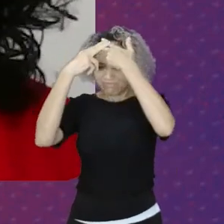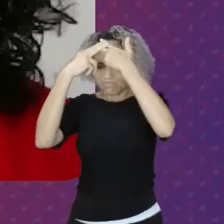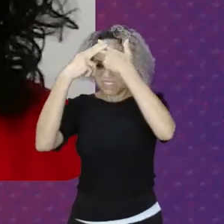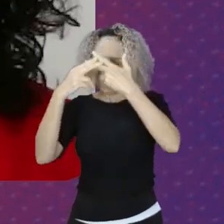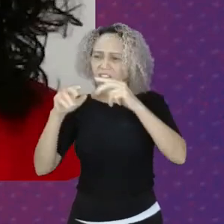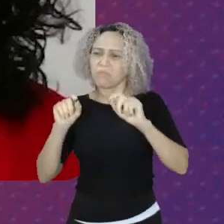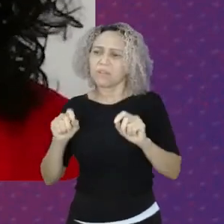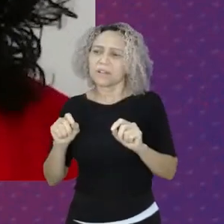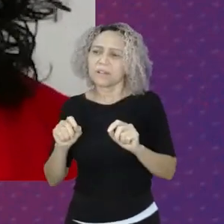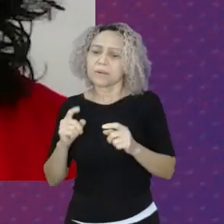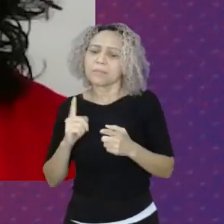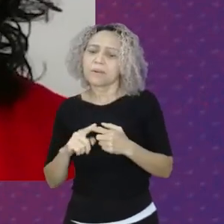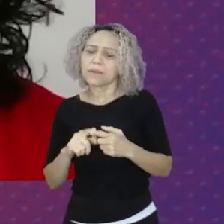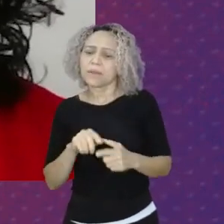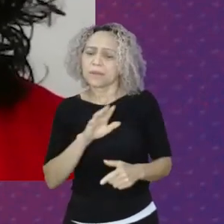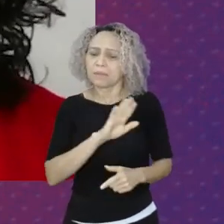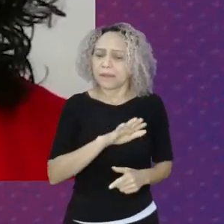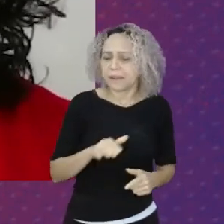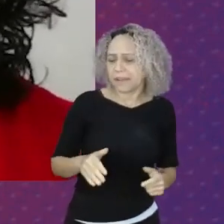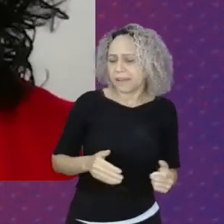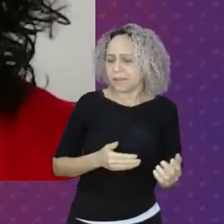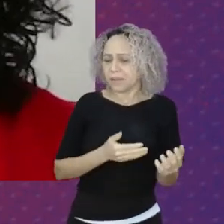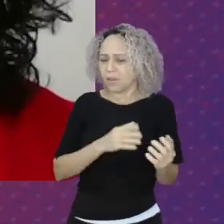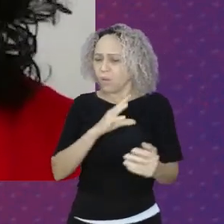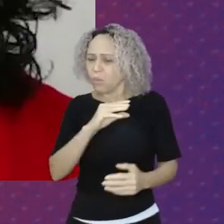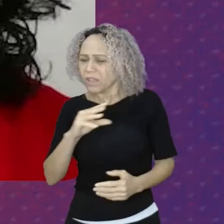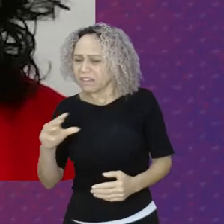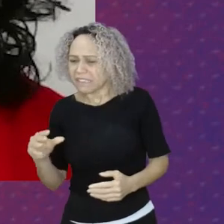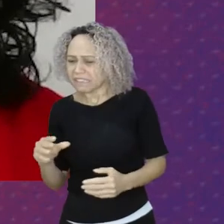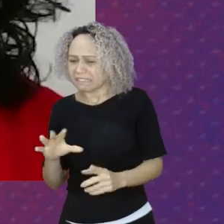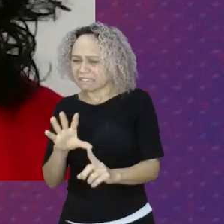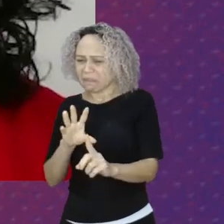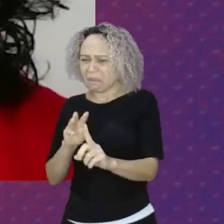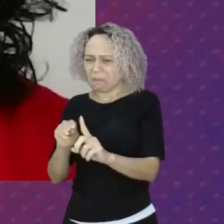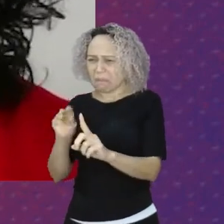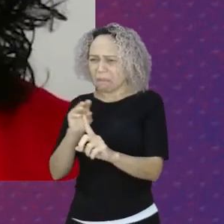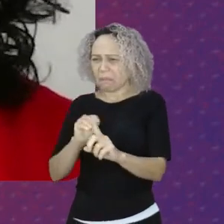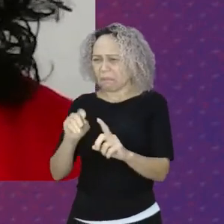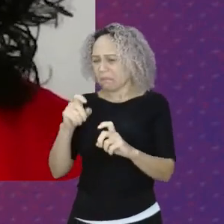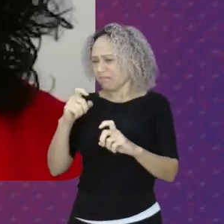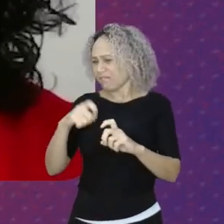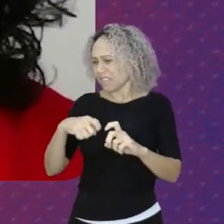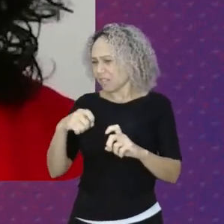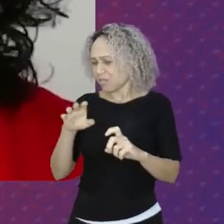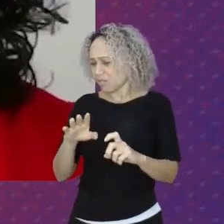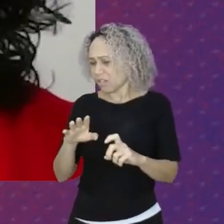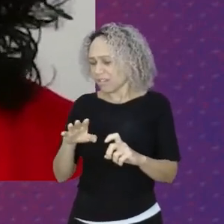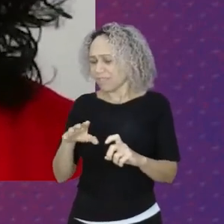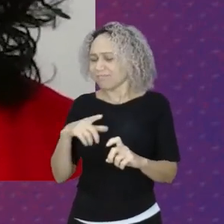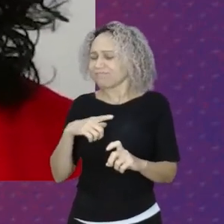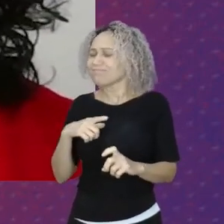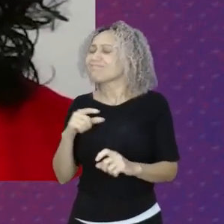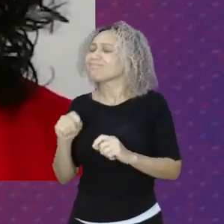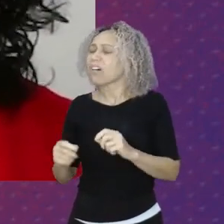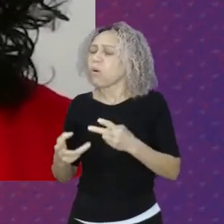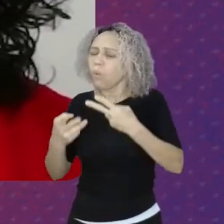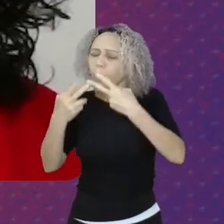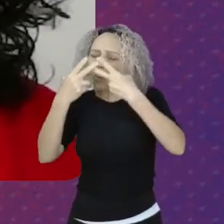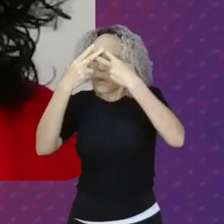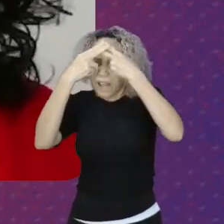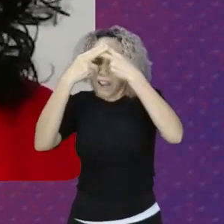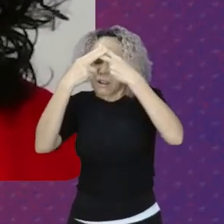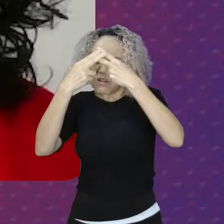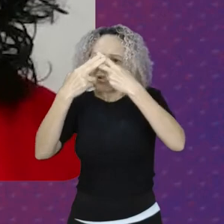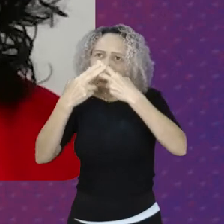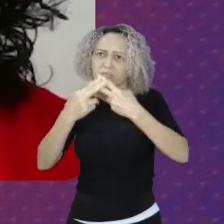uma criança ou adolescente sofre um abuso sexual. E as sequelas, então, ficam. Nós